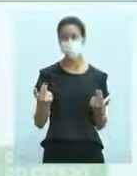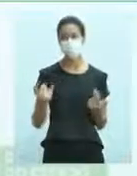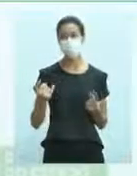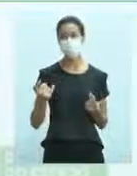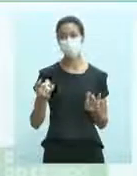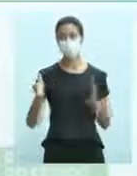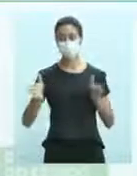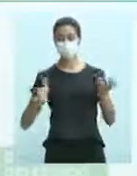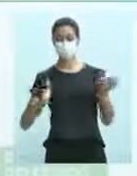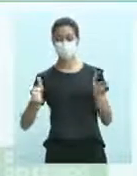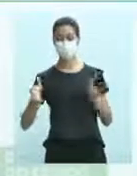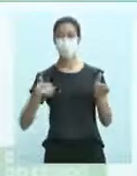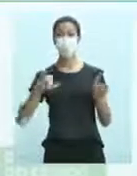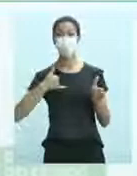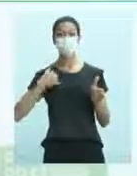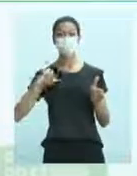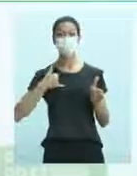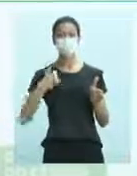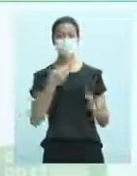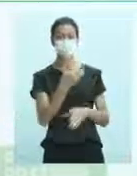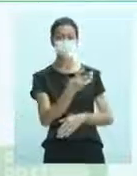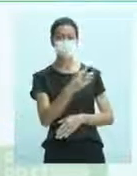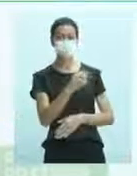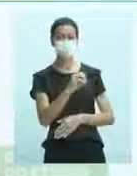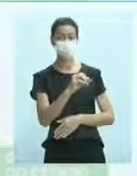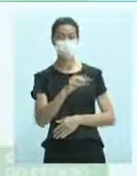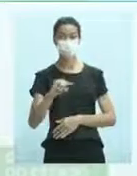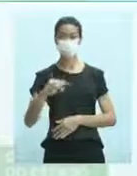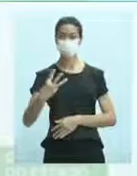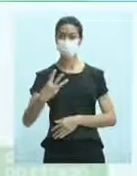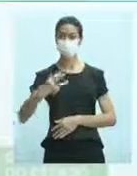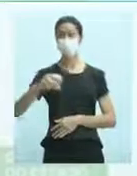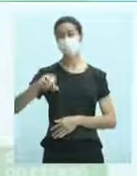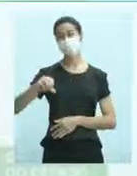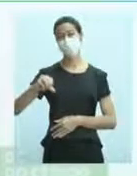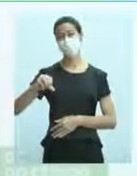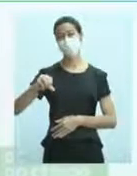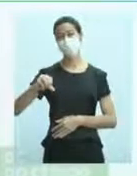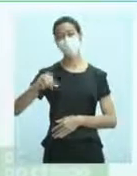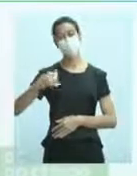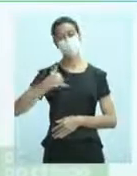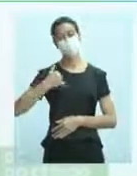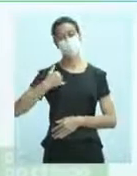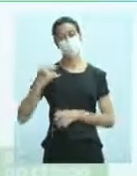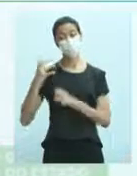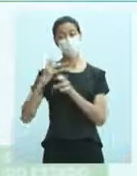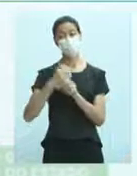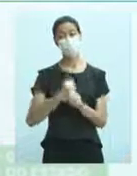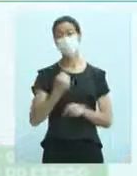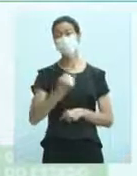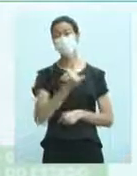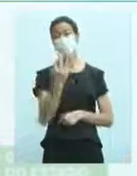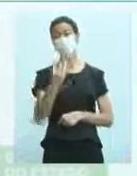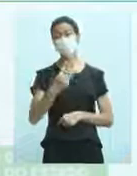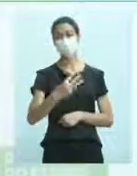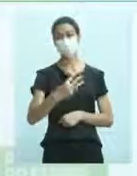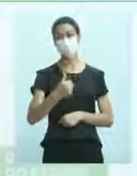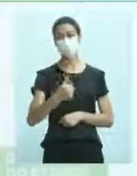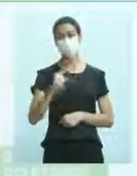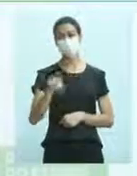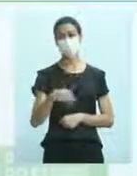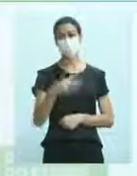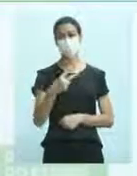de casos na faixa etária de 30 a 39 anos né com 31,2 por cento dos